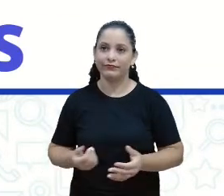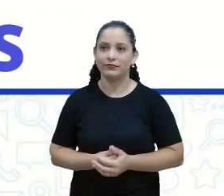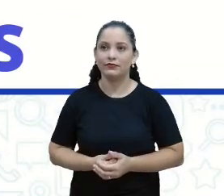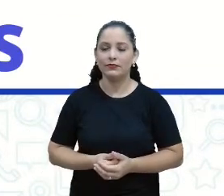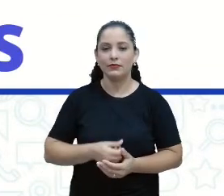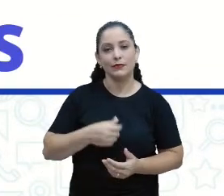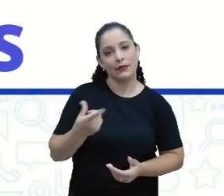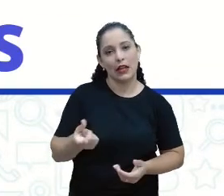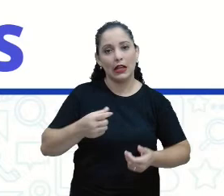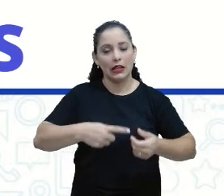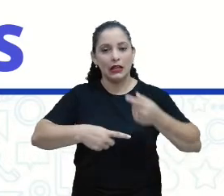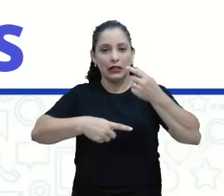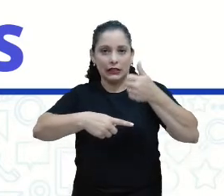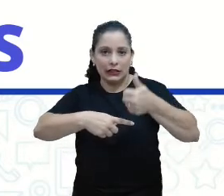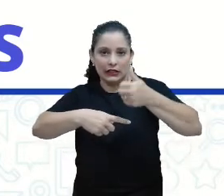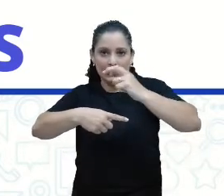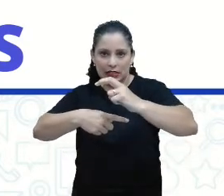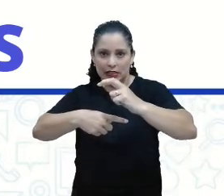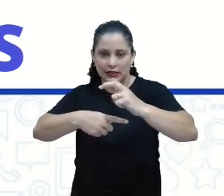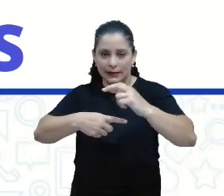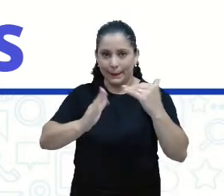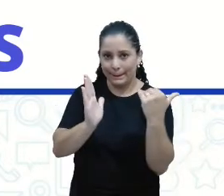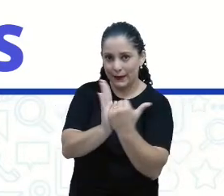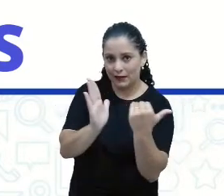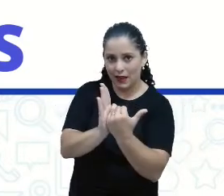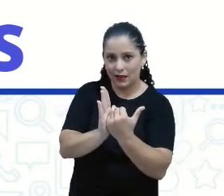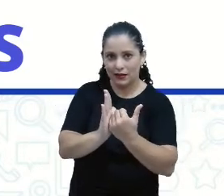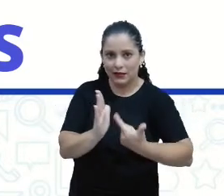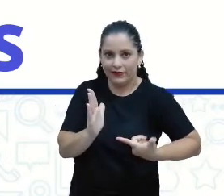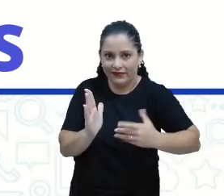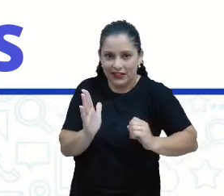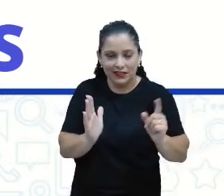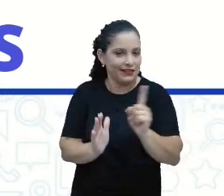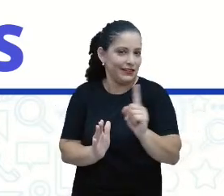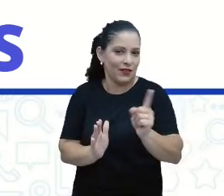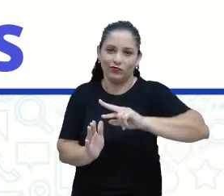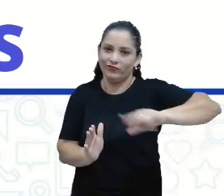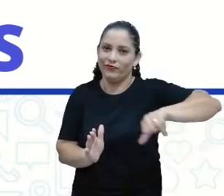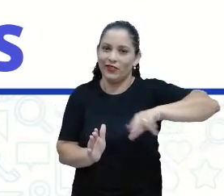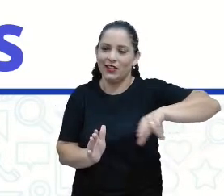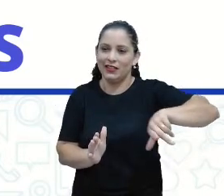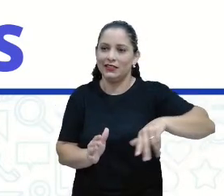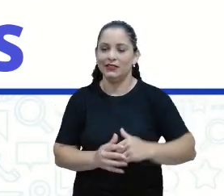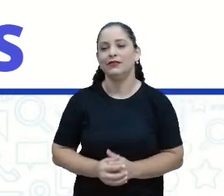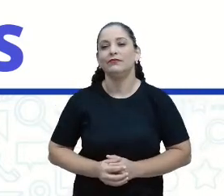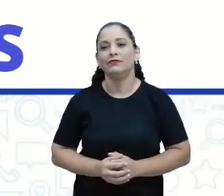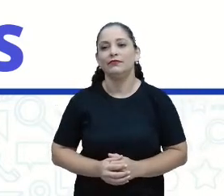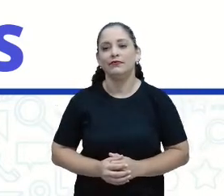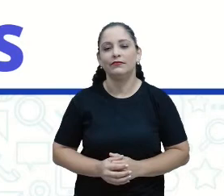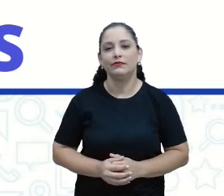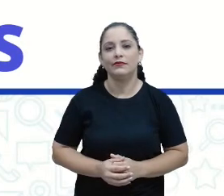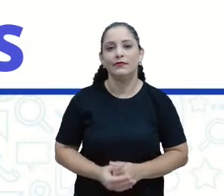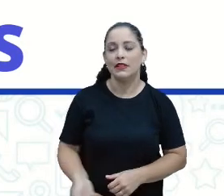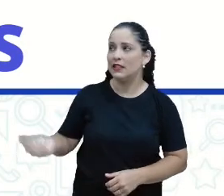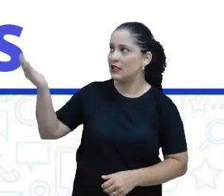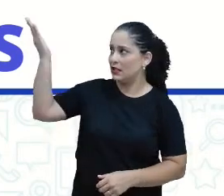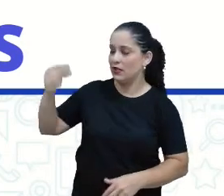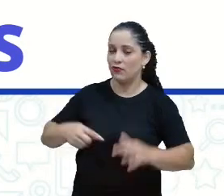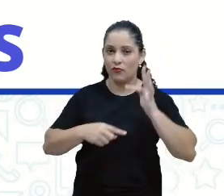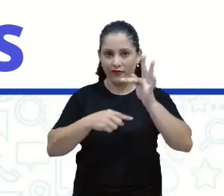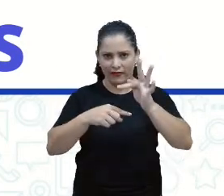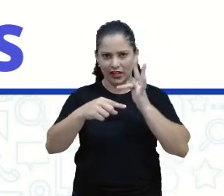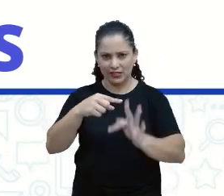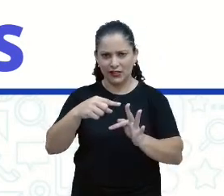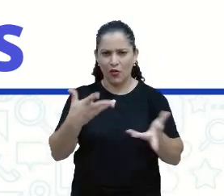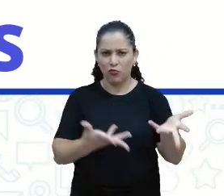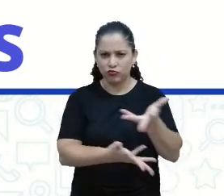metade de 15 não é a metade de 20, certo? Para que isso aqui fosse uma fração